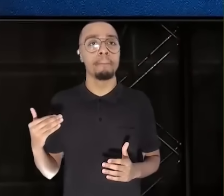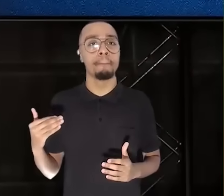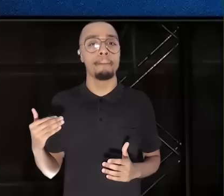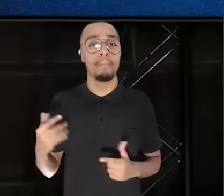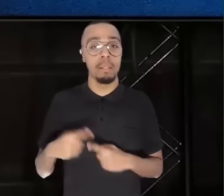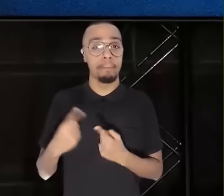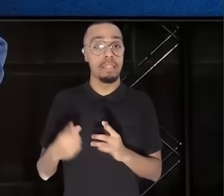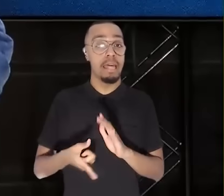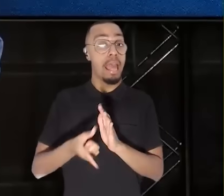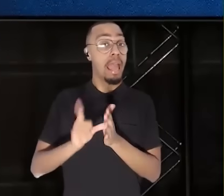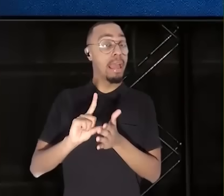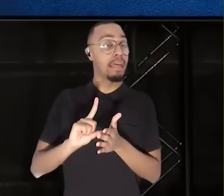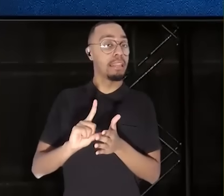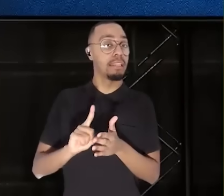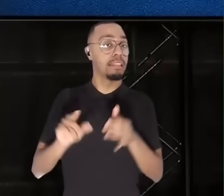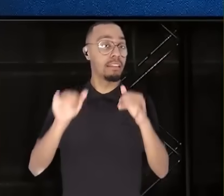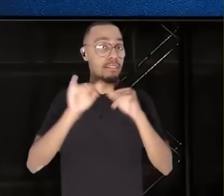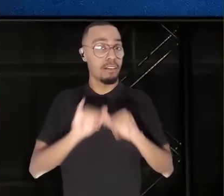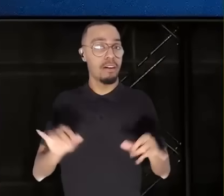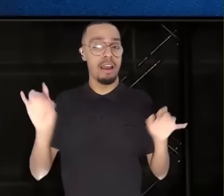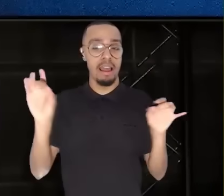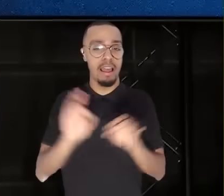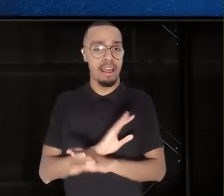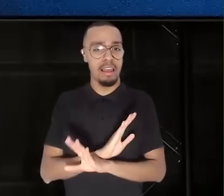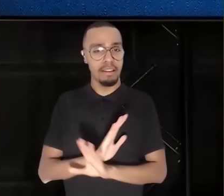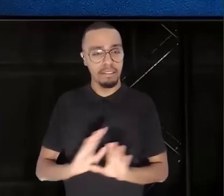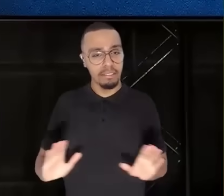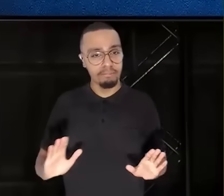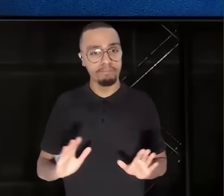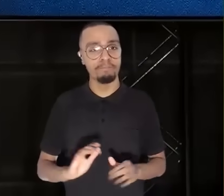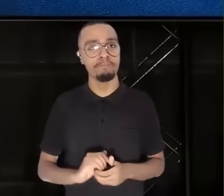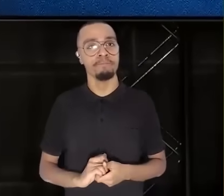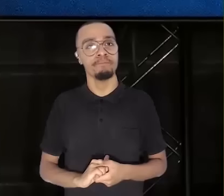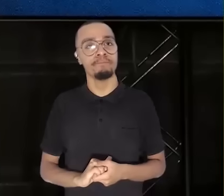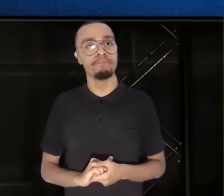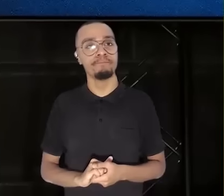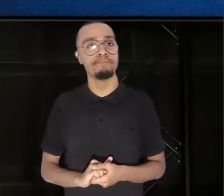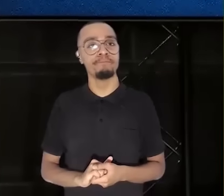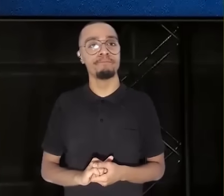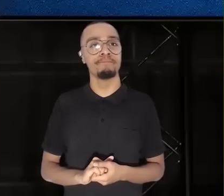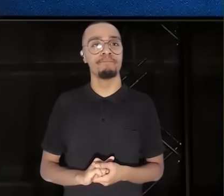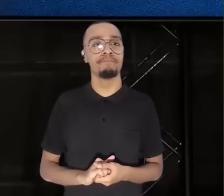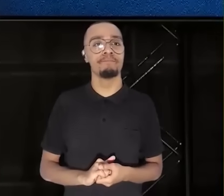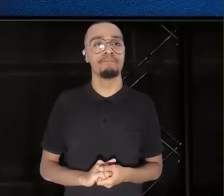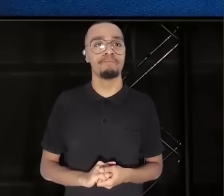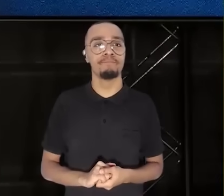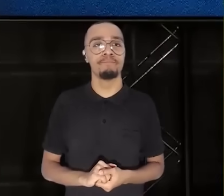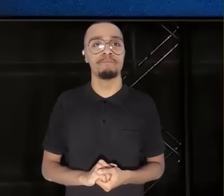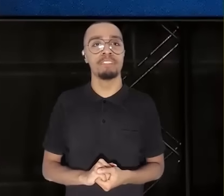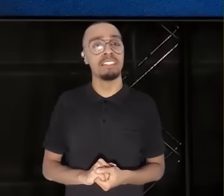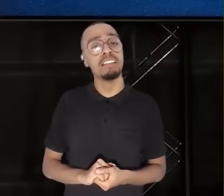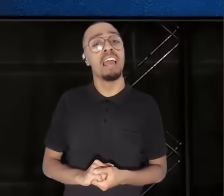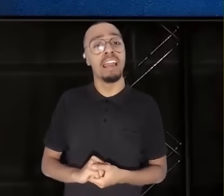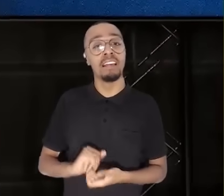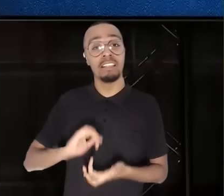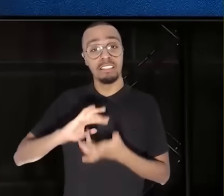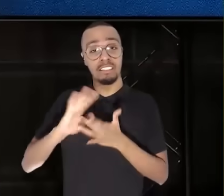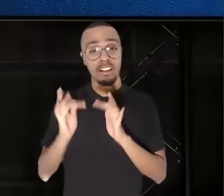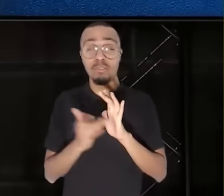dizendo: está consumado. E a partir daí ele voltou e sentou-se à direita do